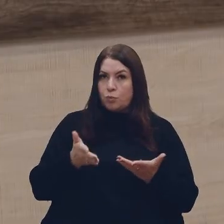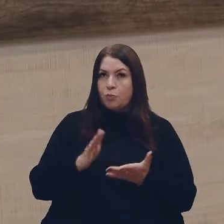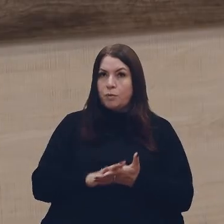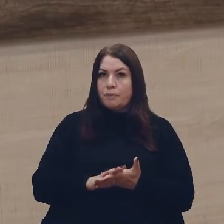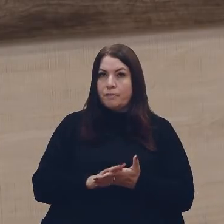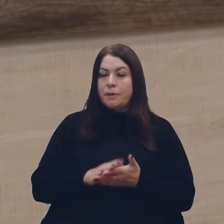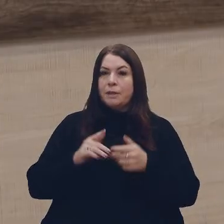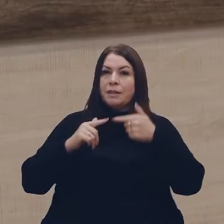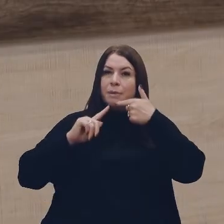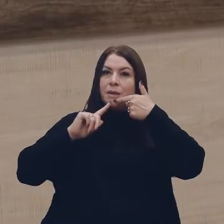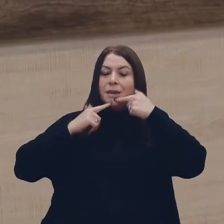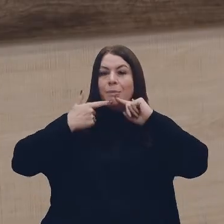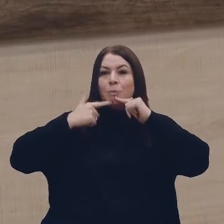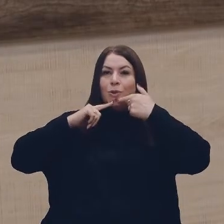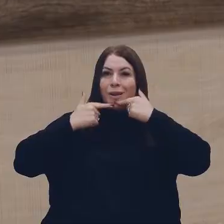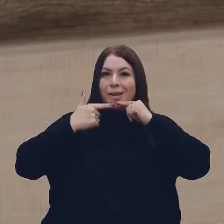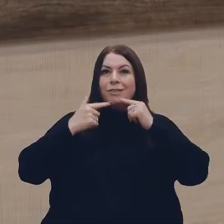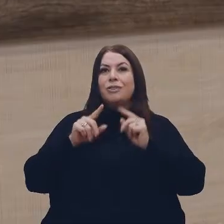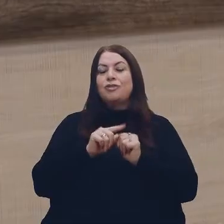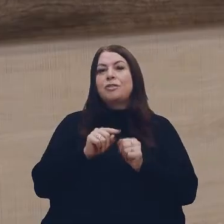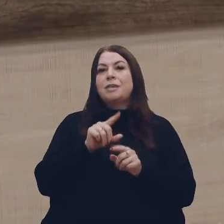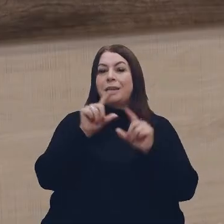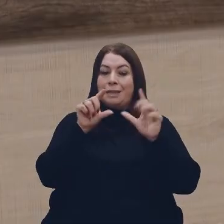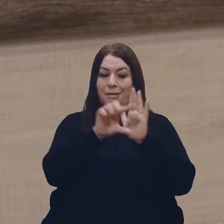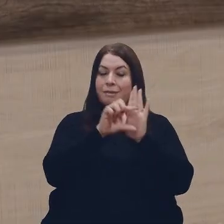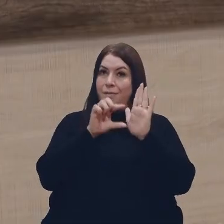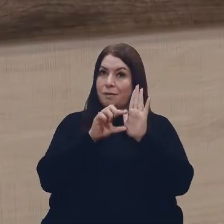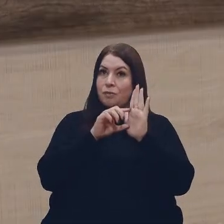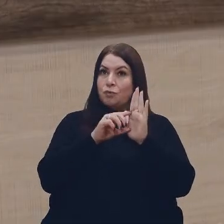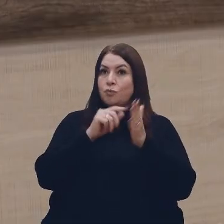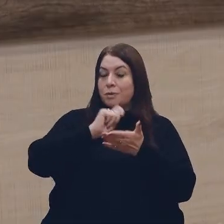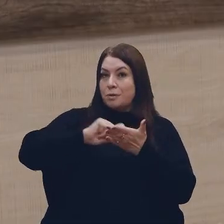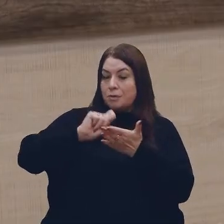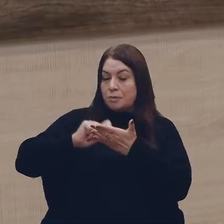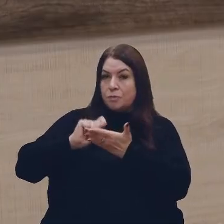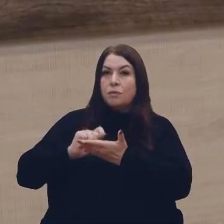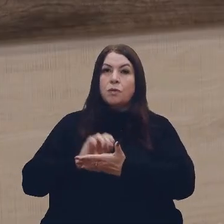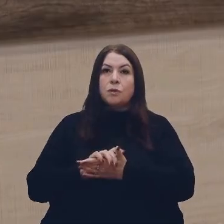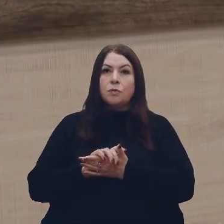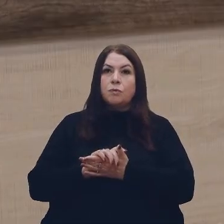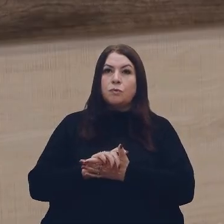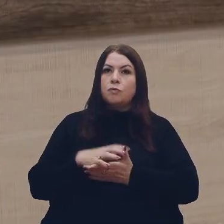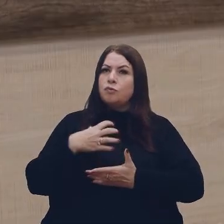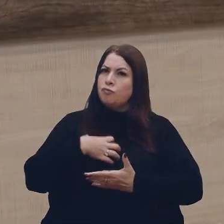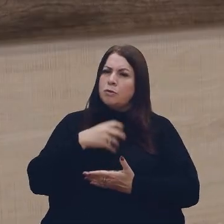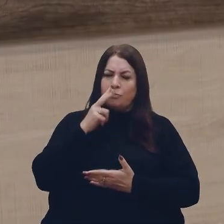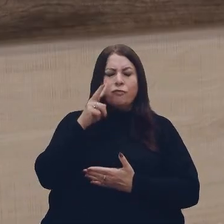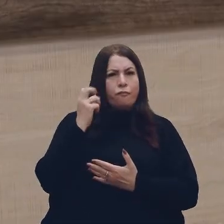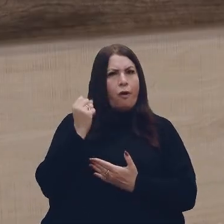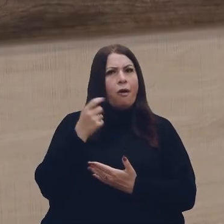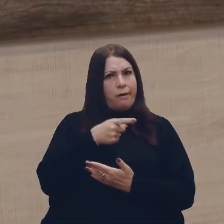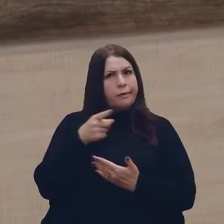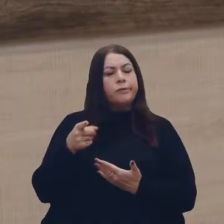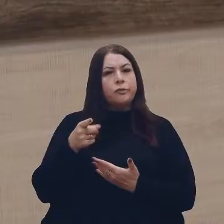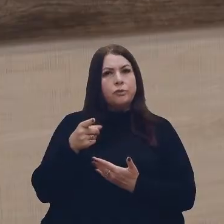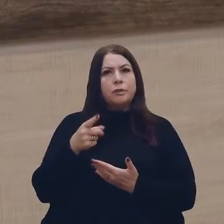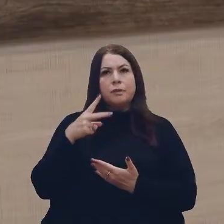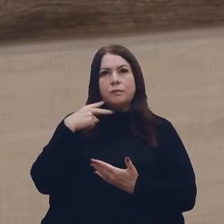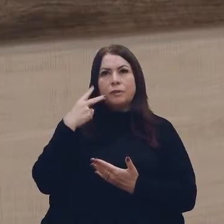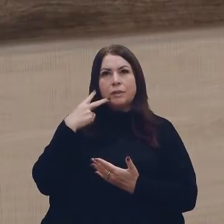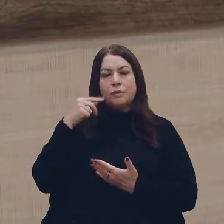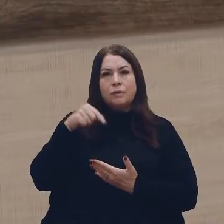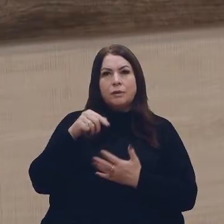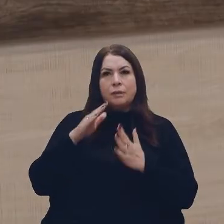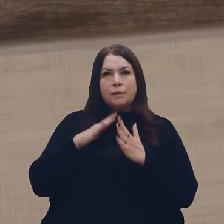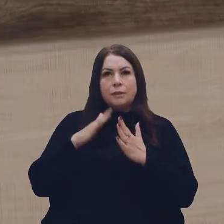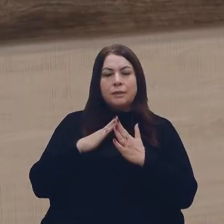e bipolaridade, trecho escrito e de maneira muito forte pela vereadora